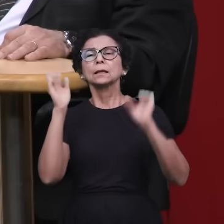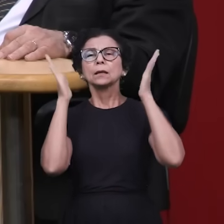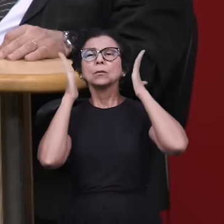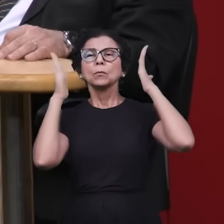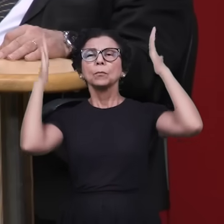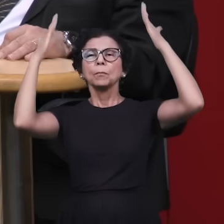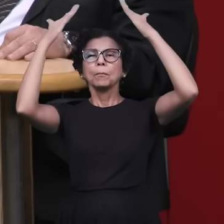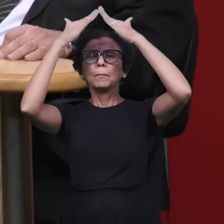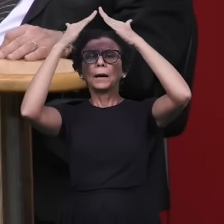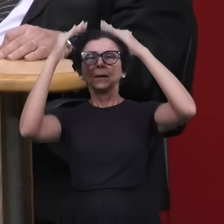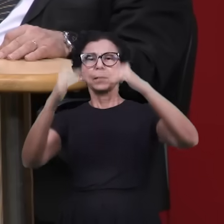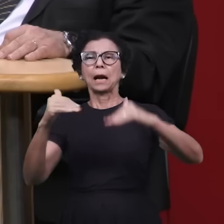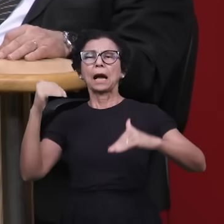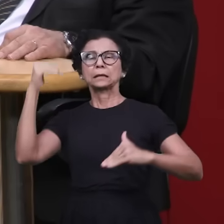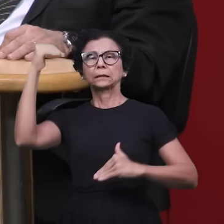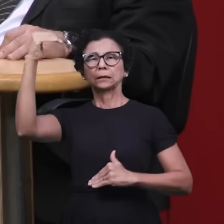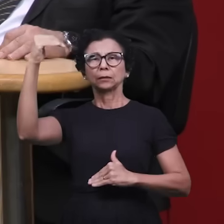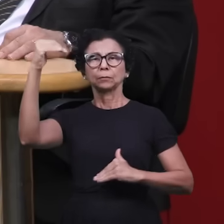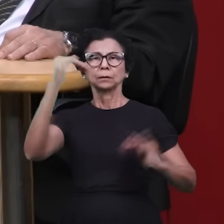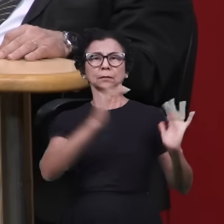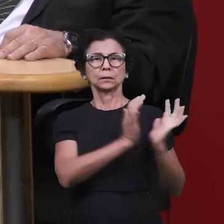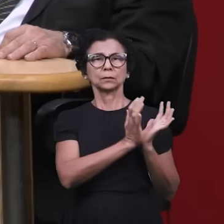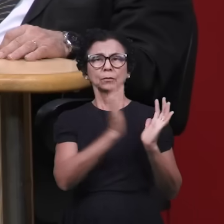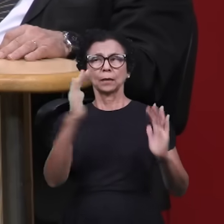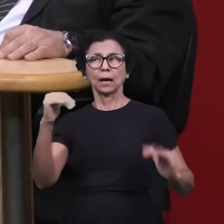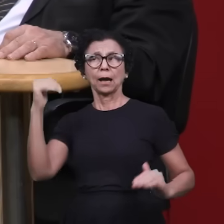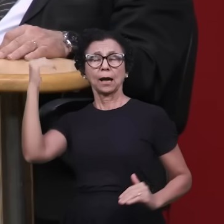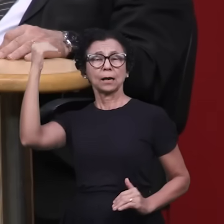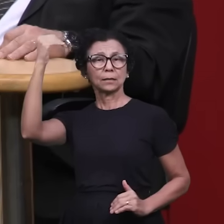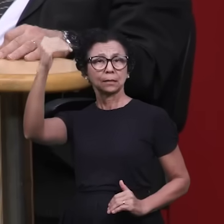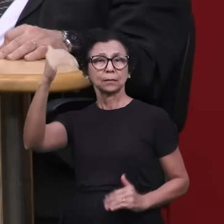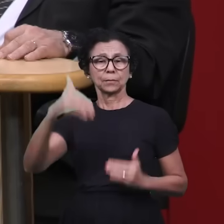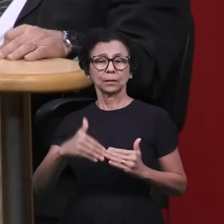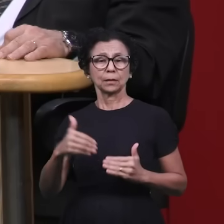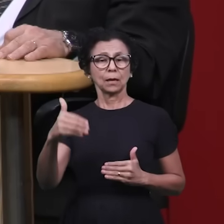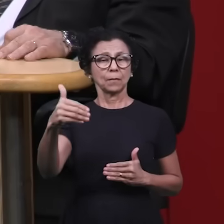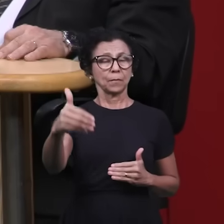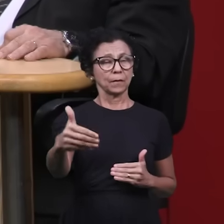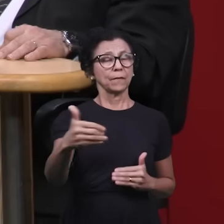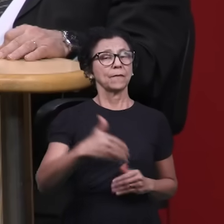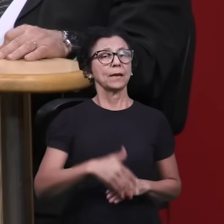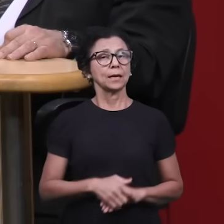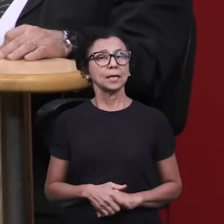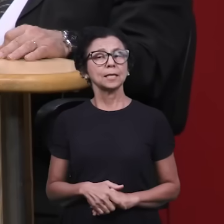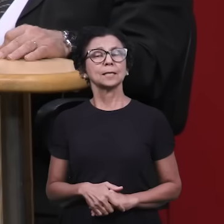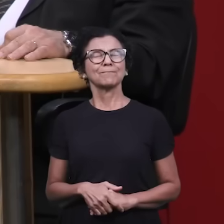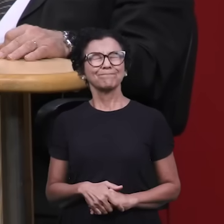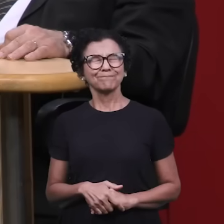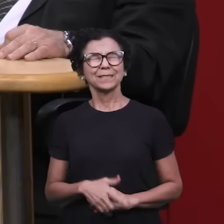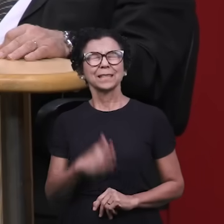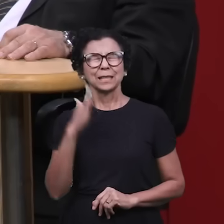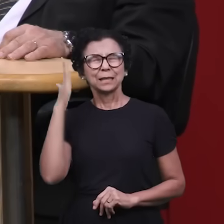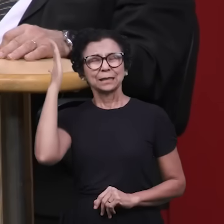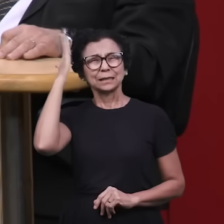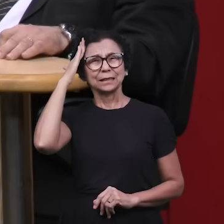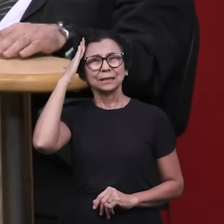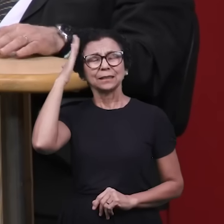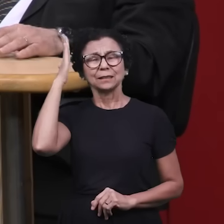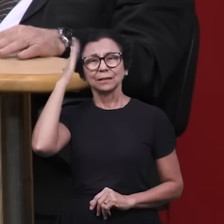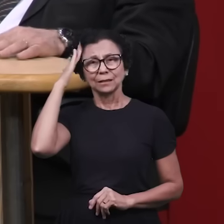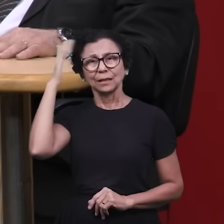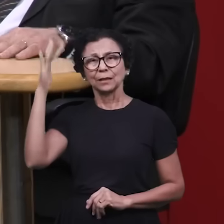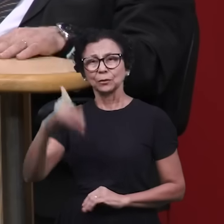sobrepõe aos demais patristas. E a partir dali, eles tiveram uma convicção daquilo que o que eles